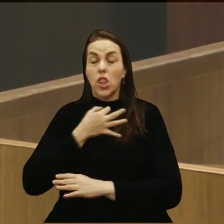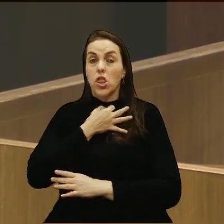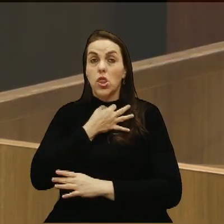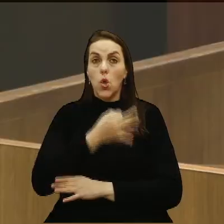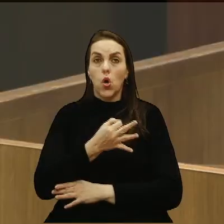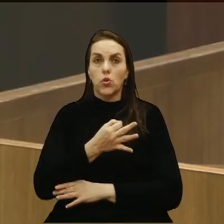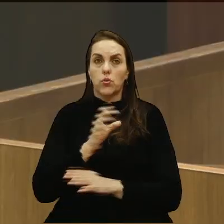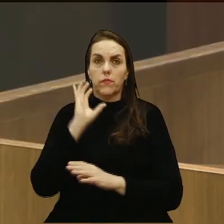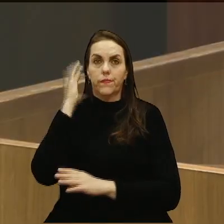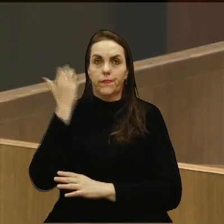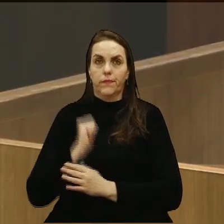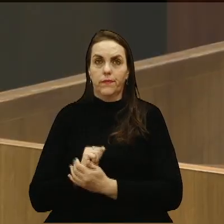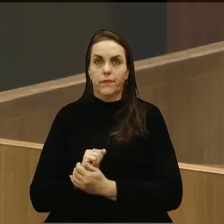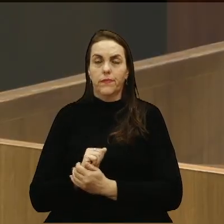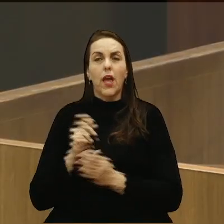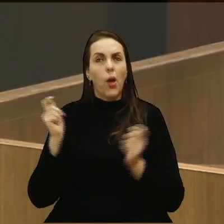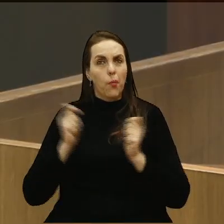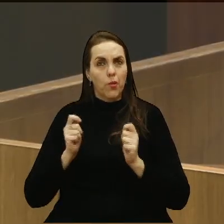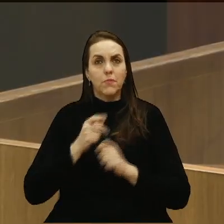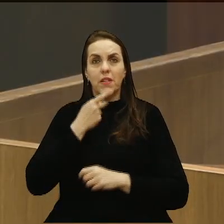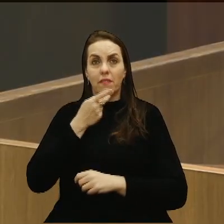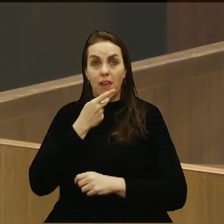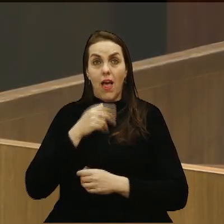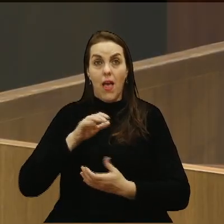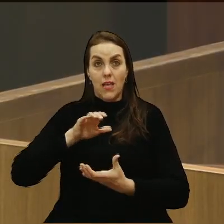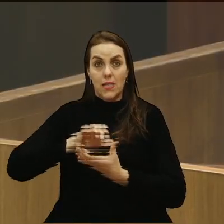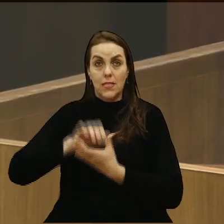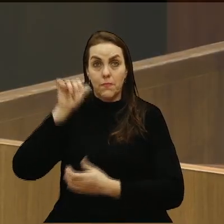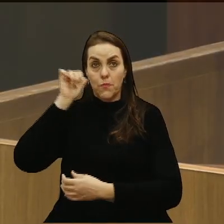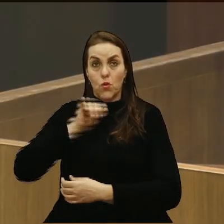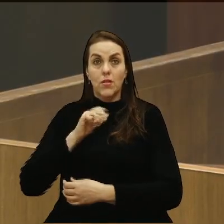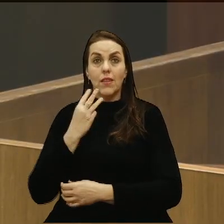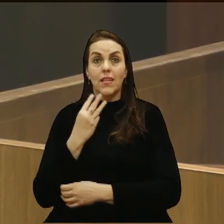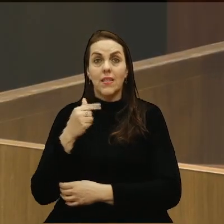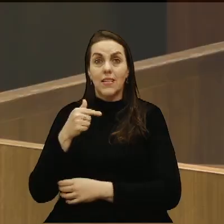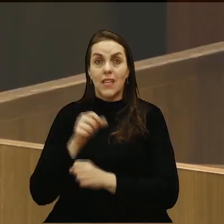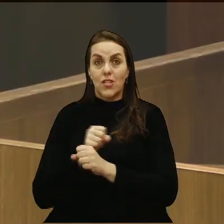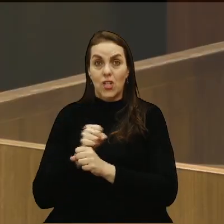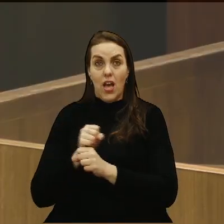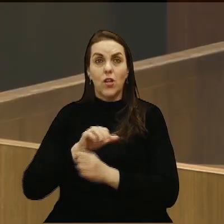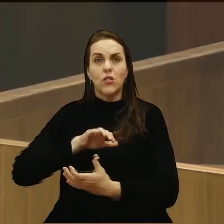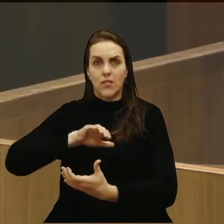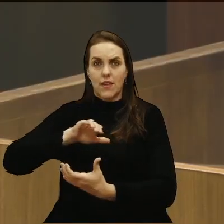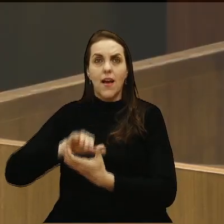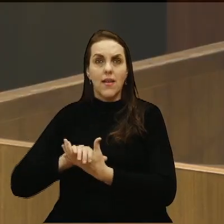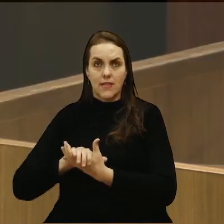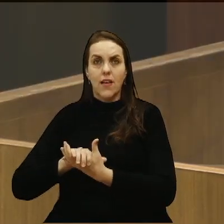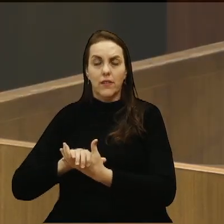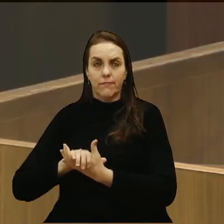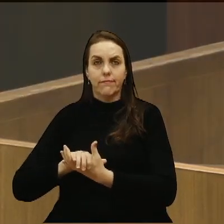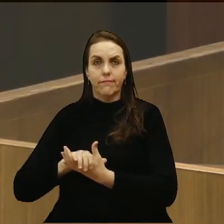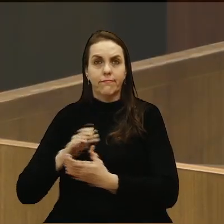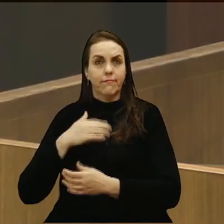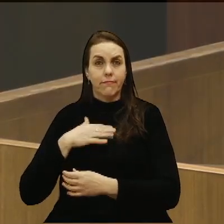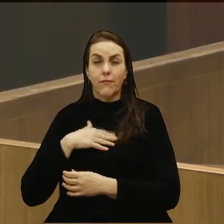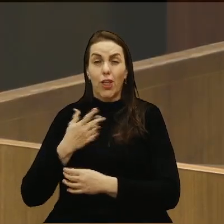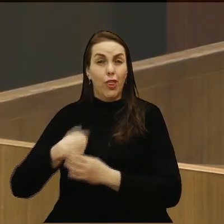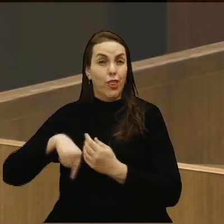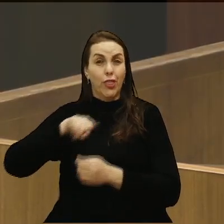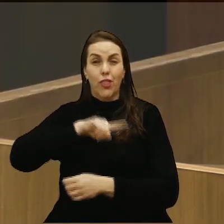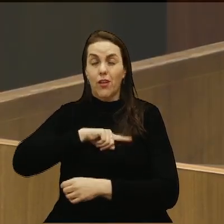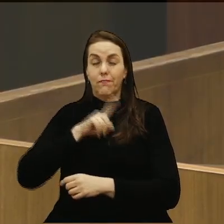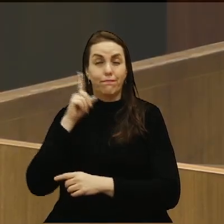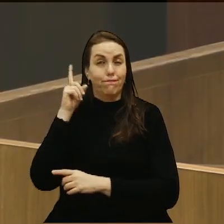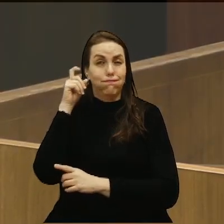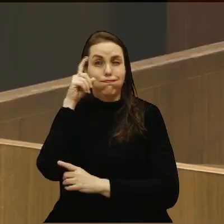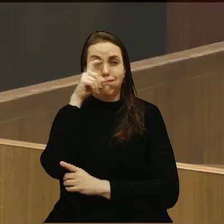Eu poderia aqui falar para vocês que eu e minha esposa fizemos 37 anos de casado, não vou falar aqui para vocês o que nós passamos para estar juntos, porque